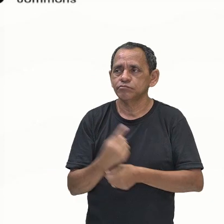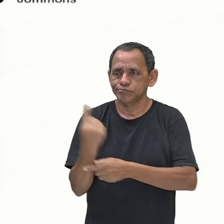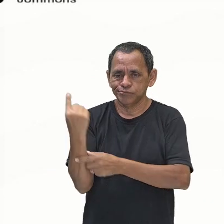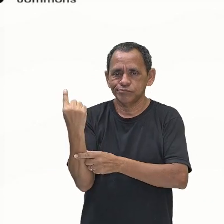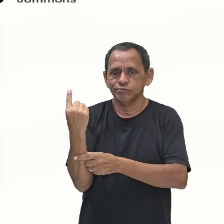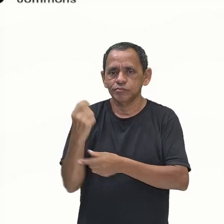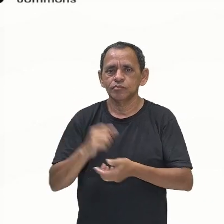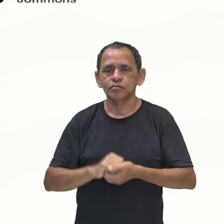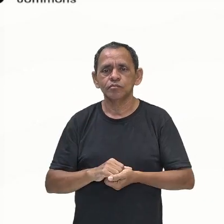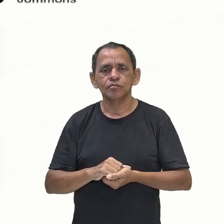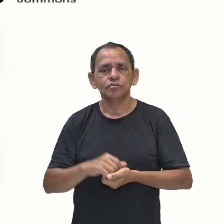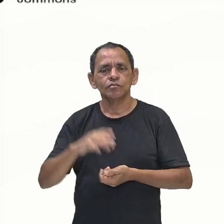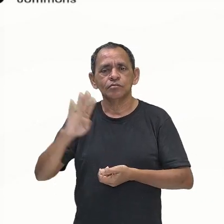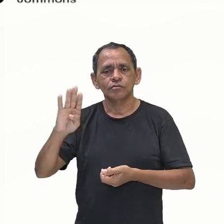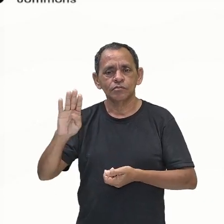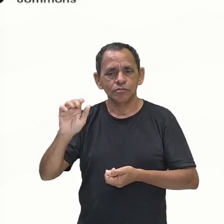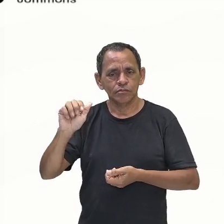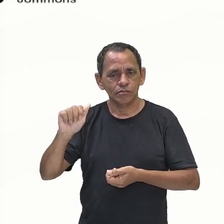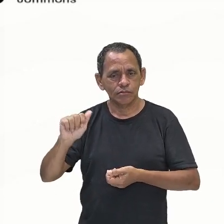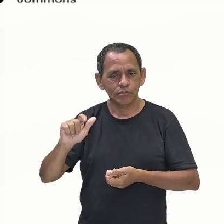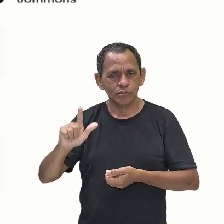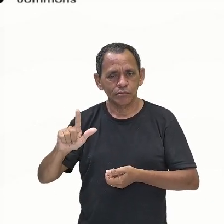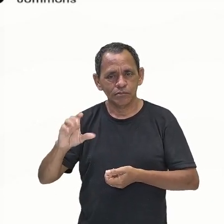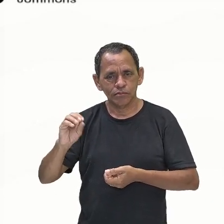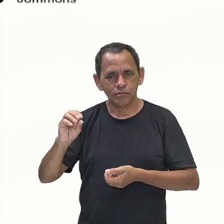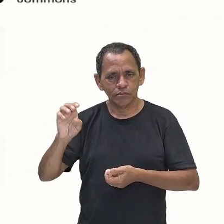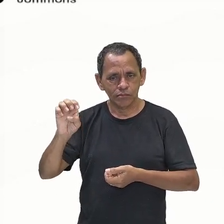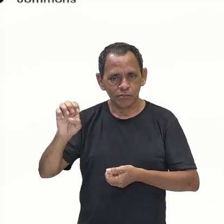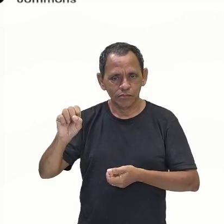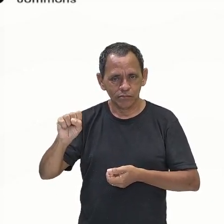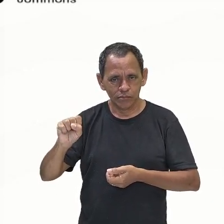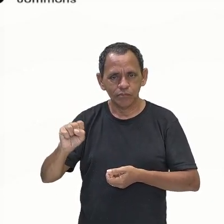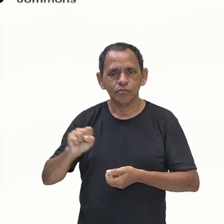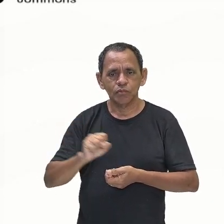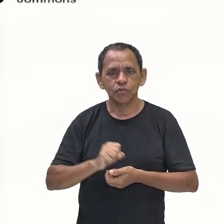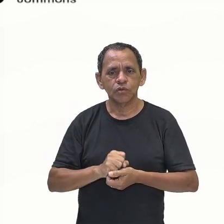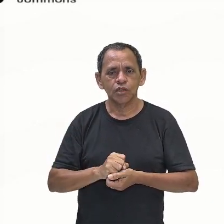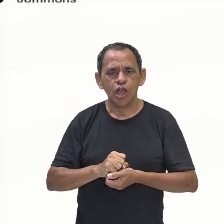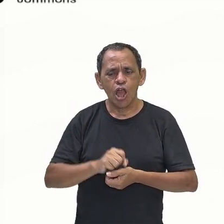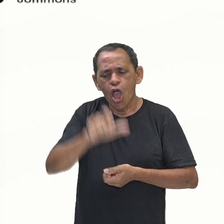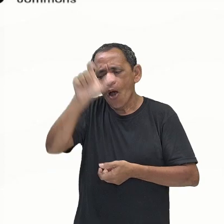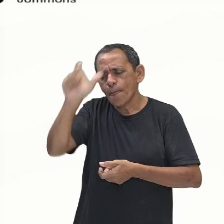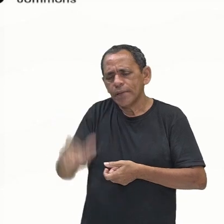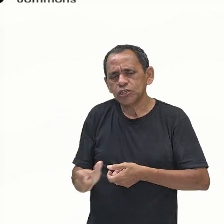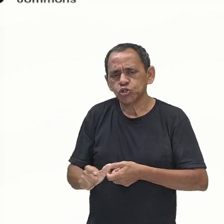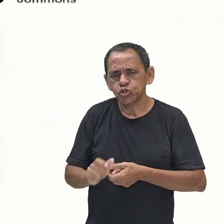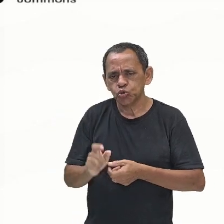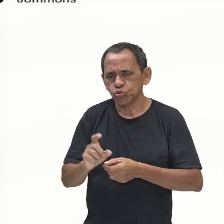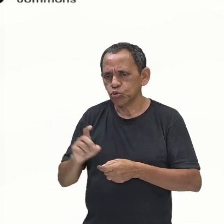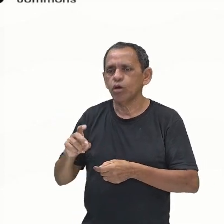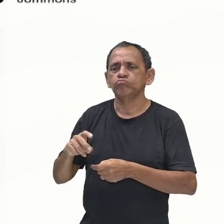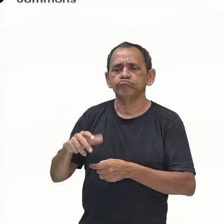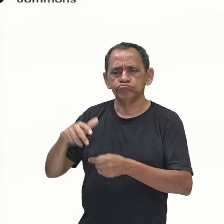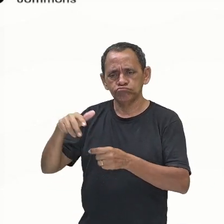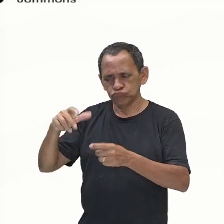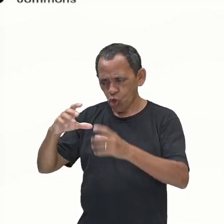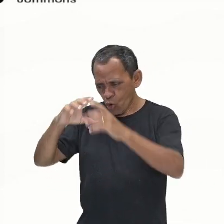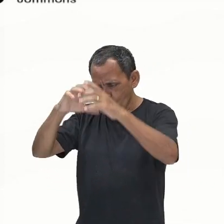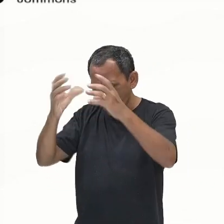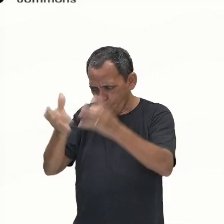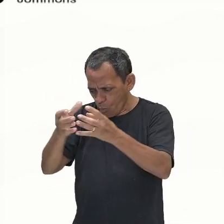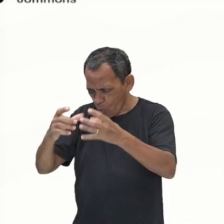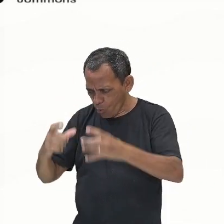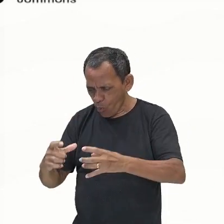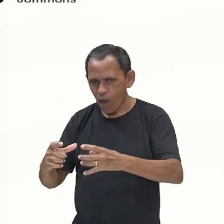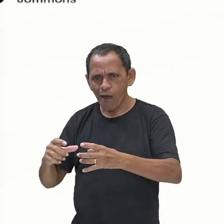um fotógrafo a bordo, né? Aqui nós temos imagem do balão do Félix Nadar, que ficou famosíssimo, por ser ele